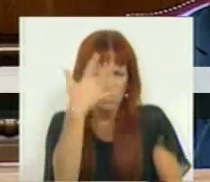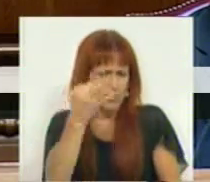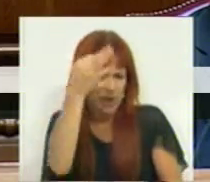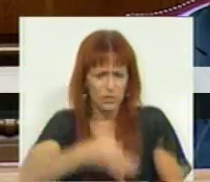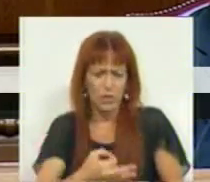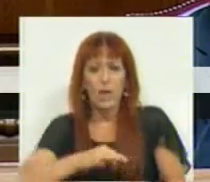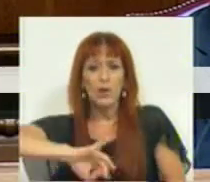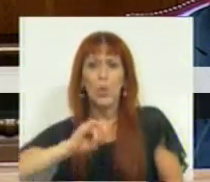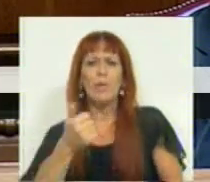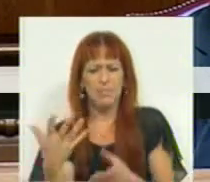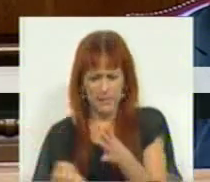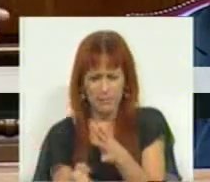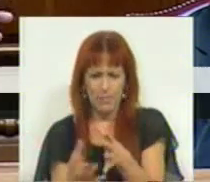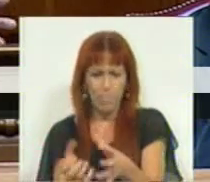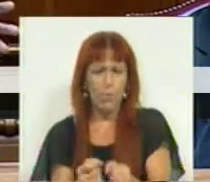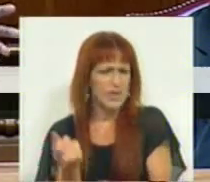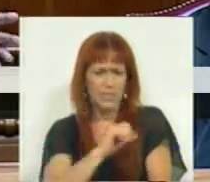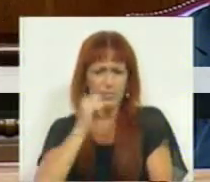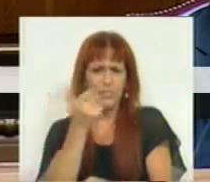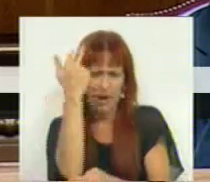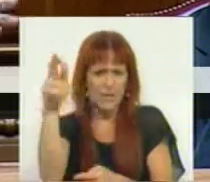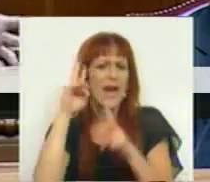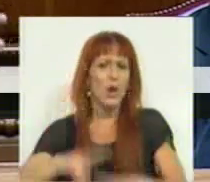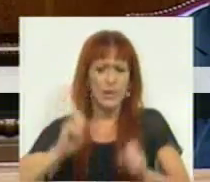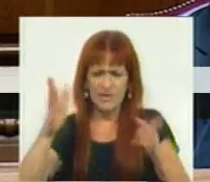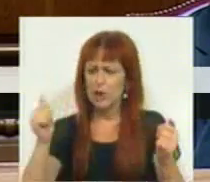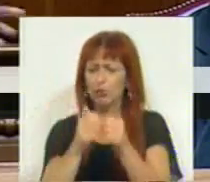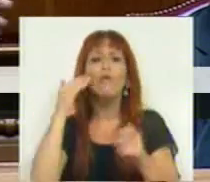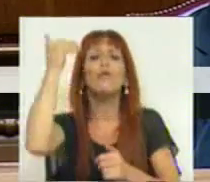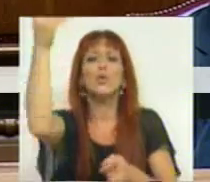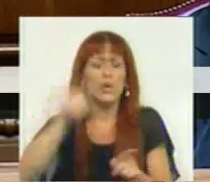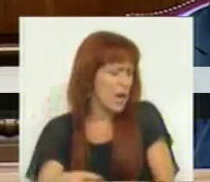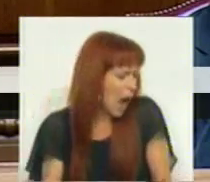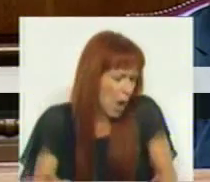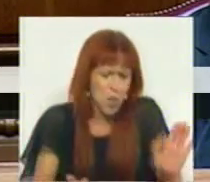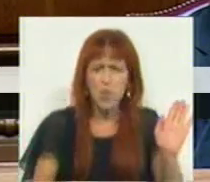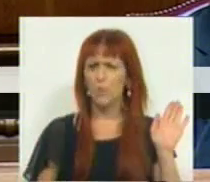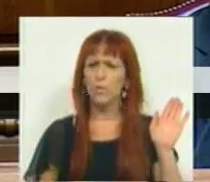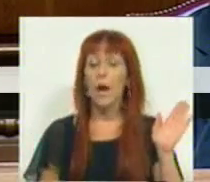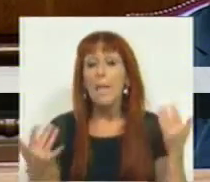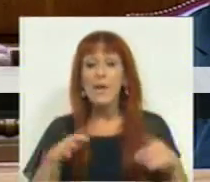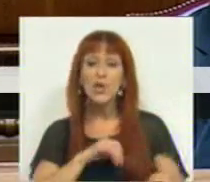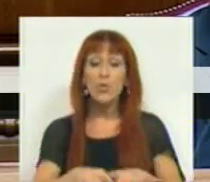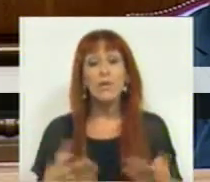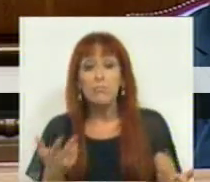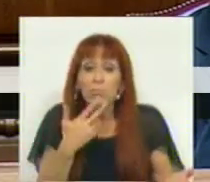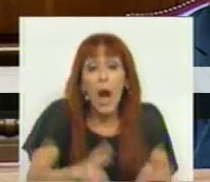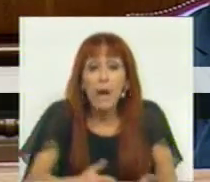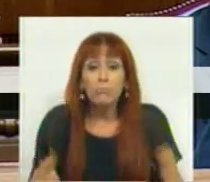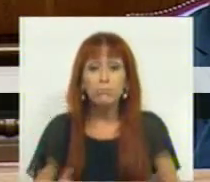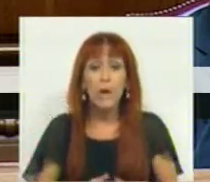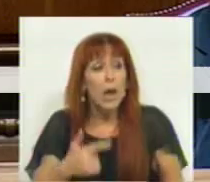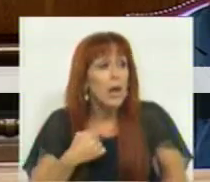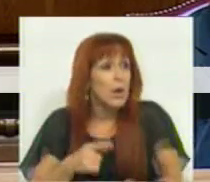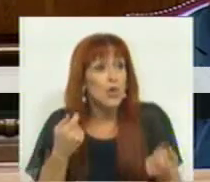PIB de poupanças permanentes que devem ser encontradas para o futuro. Com certeza que não. Mas, Sr. Deputado, é verdade,